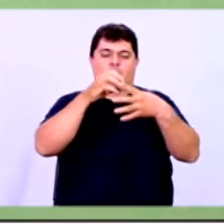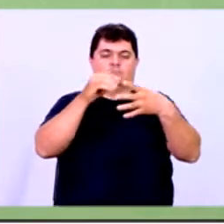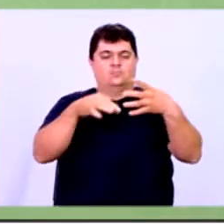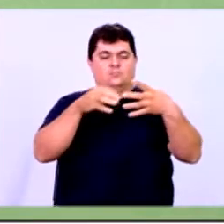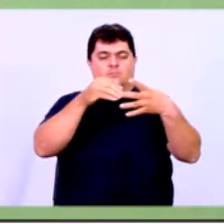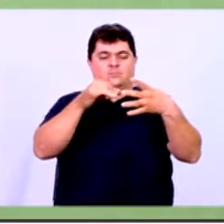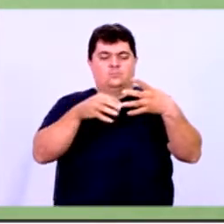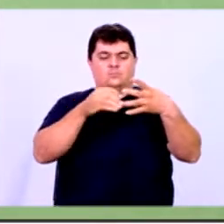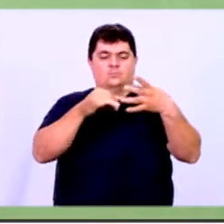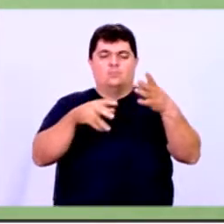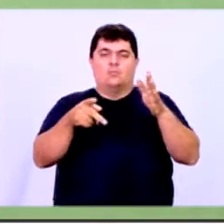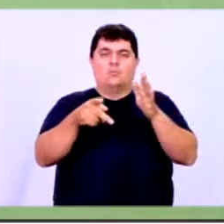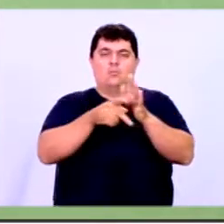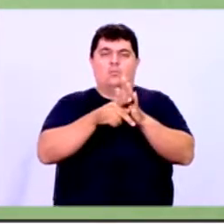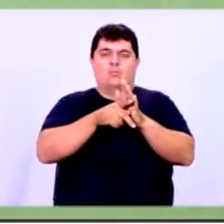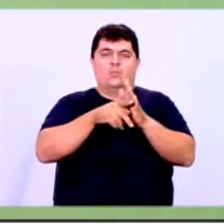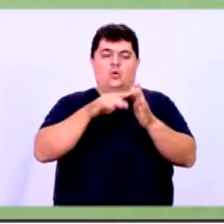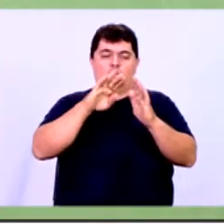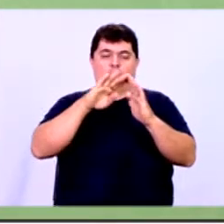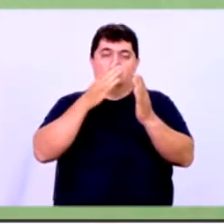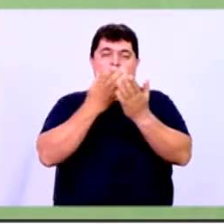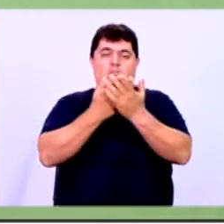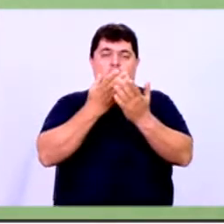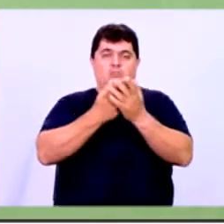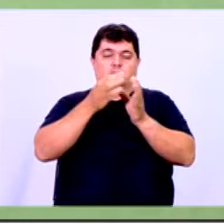características da educação à distância,